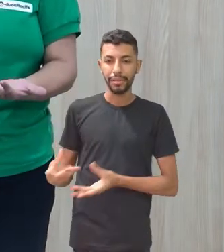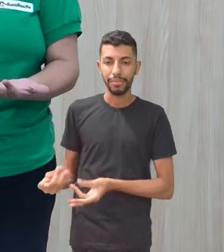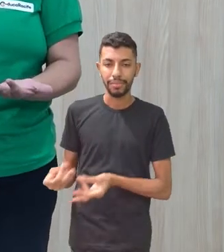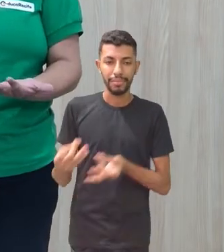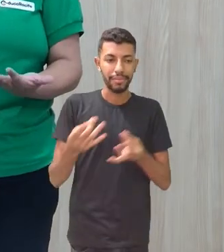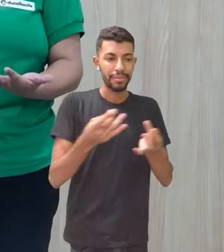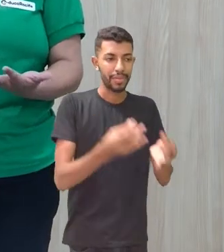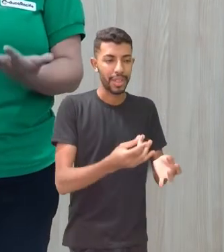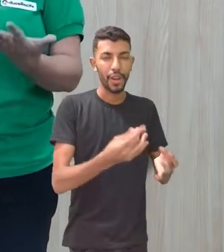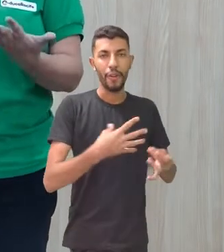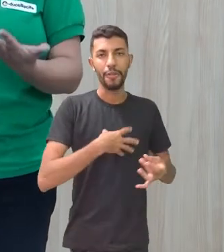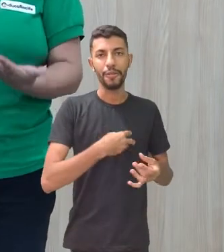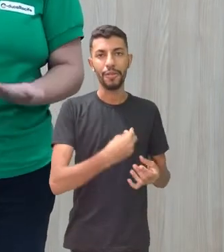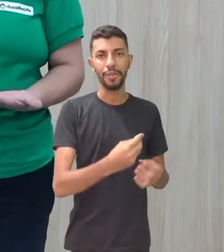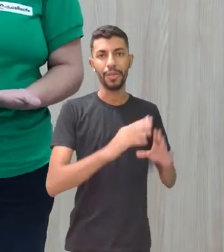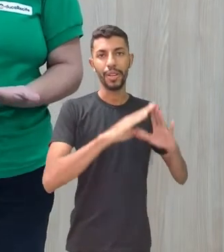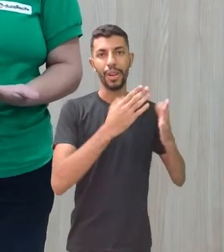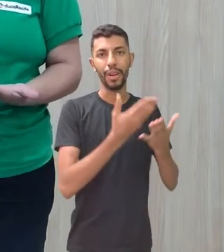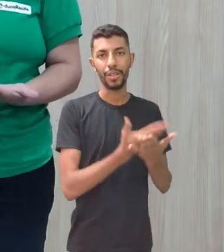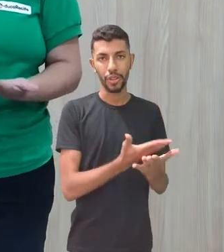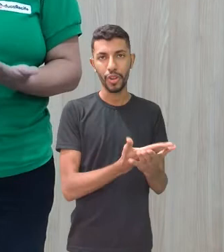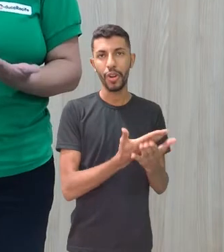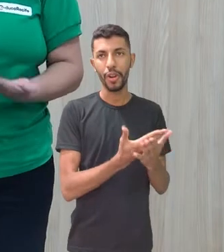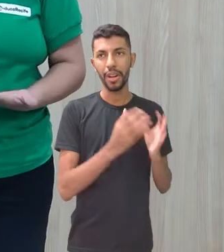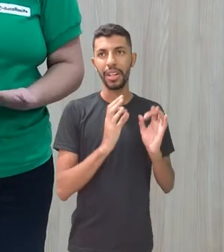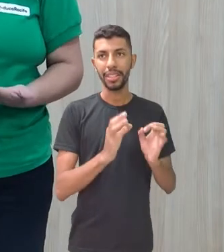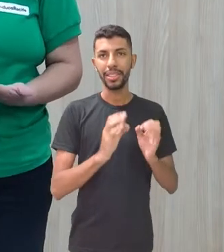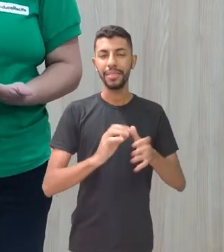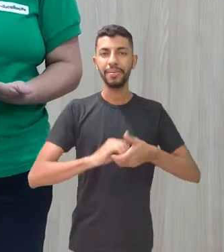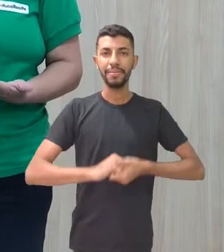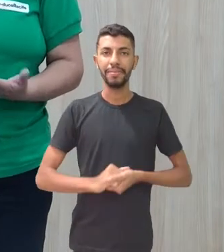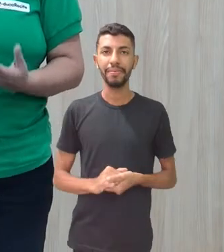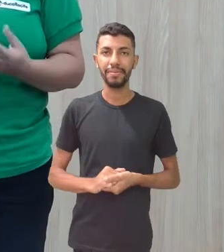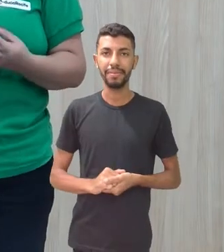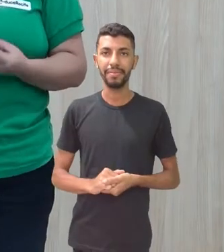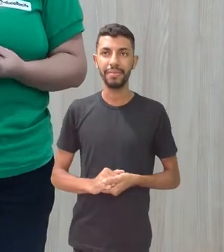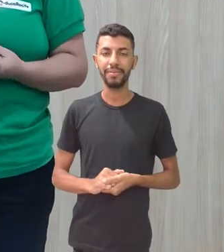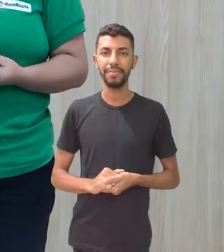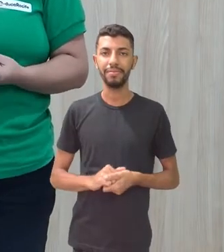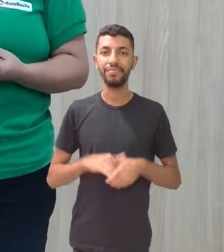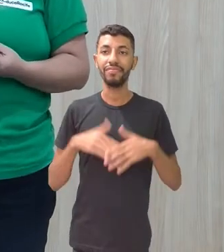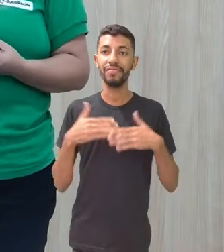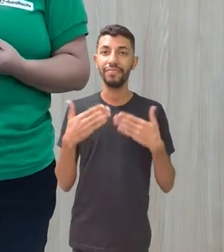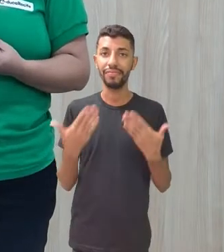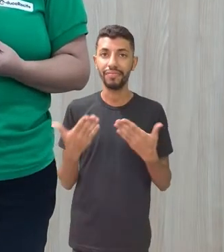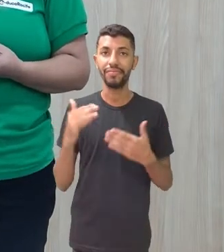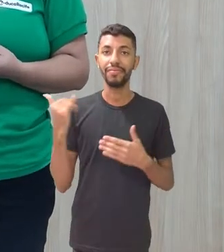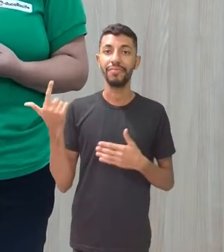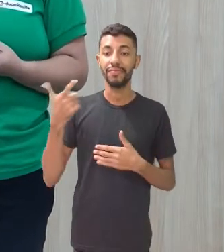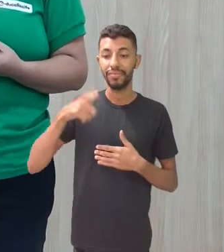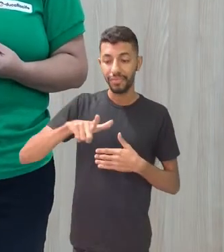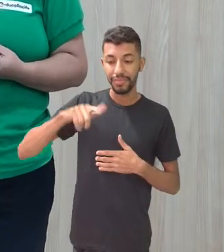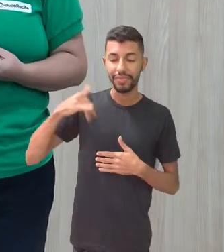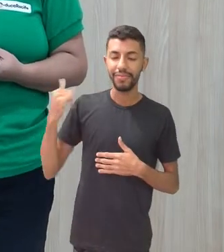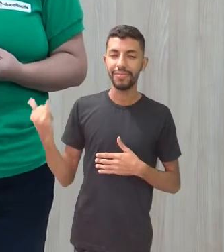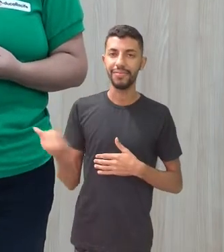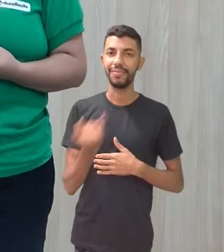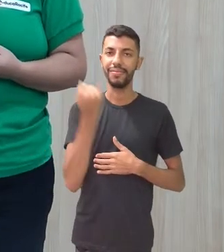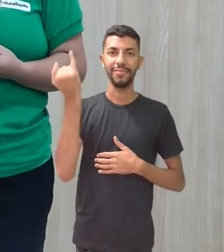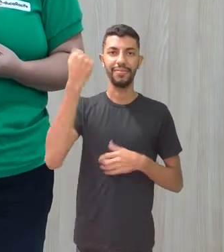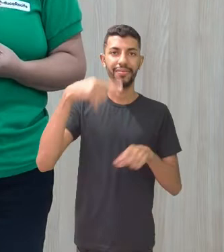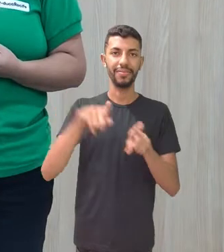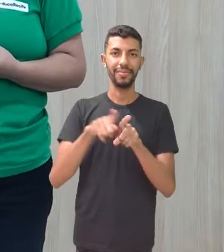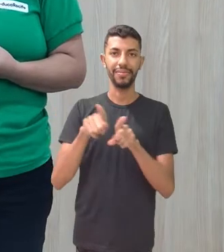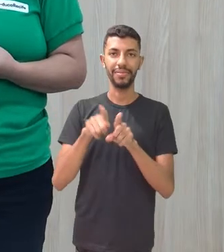seu bem tão precioso àquela creche, àquele berçário. Mais uma vez, é importante também